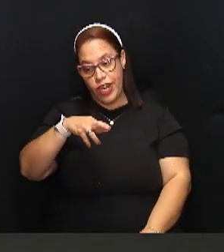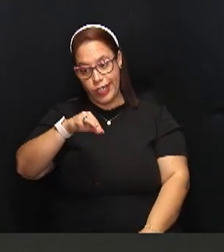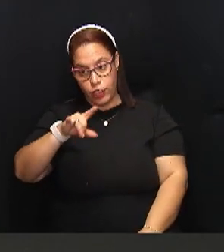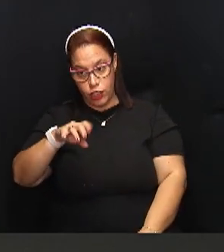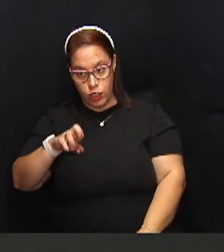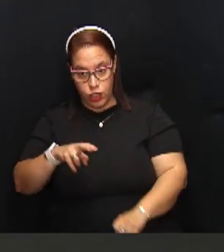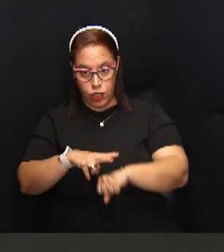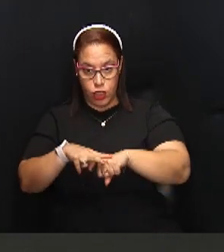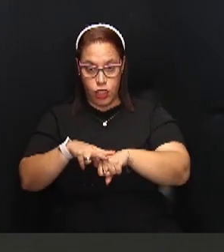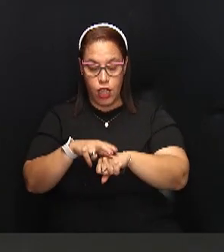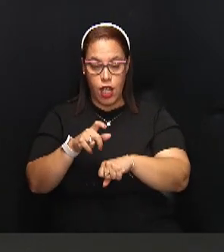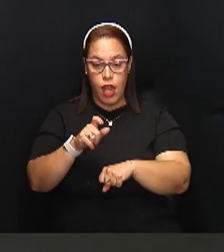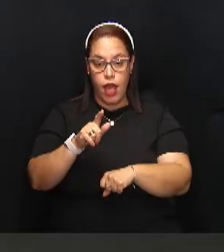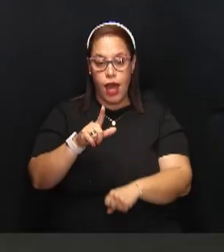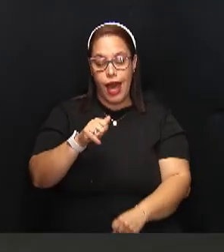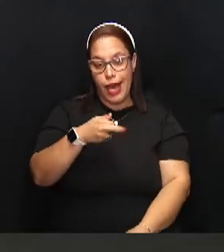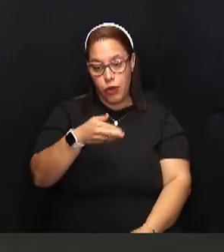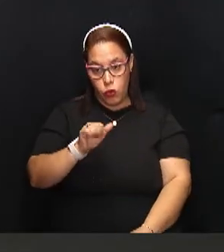uma saia